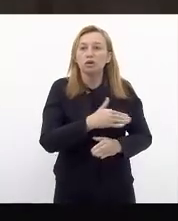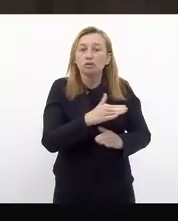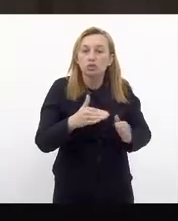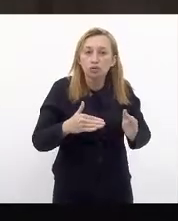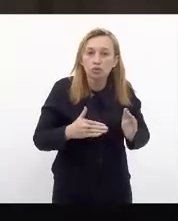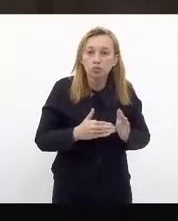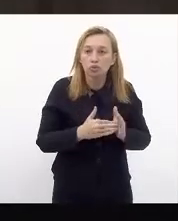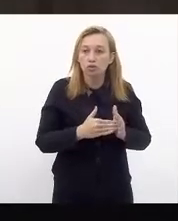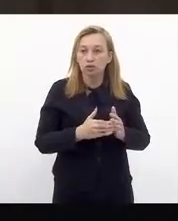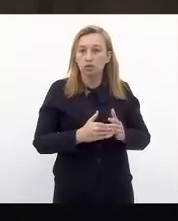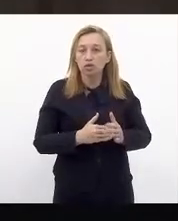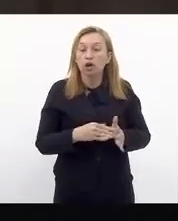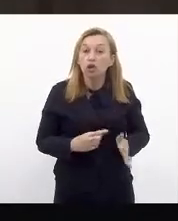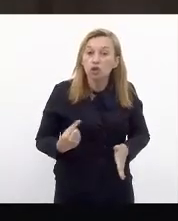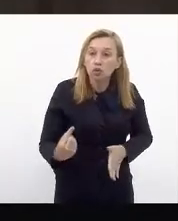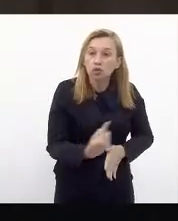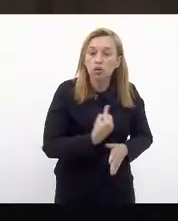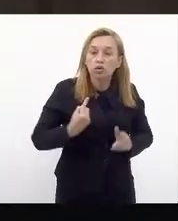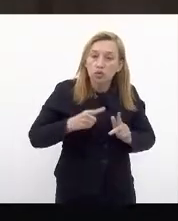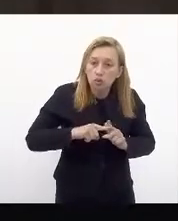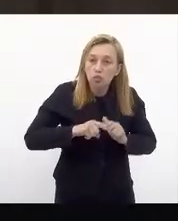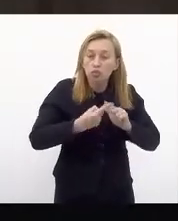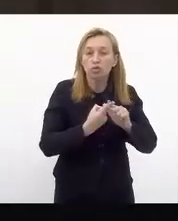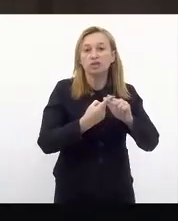que nós corrijamos